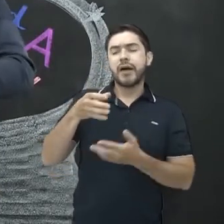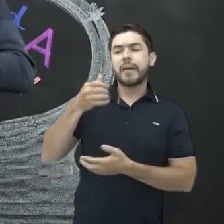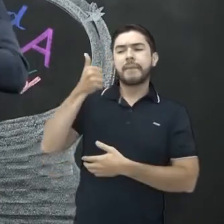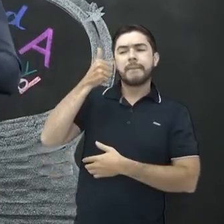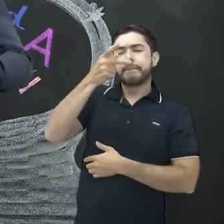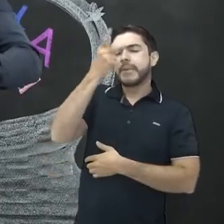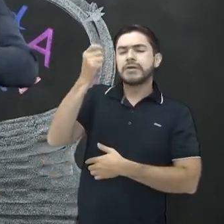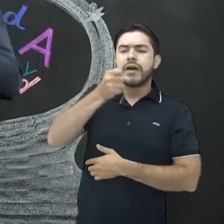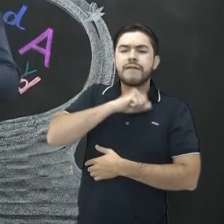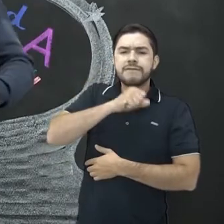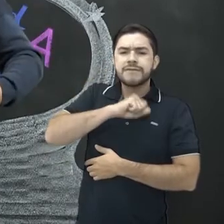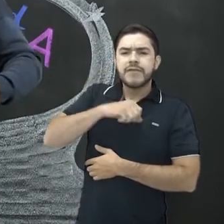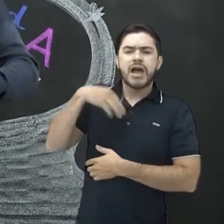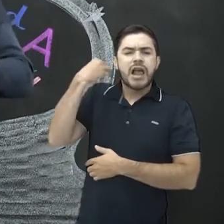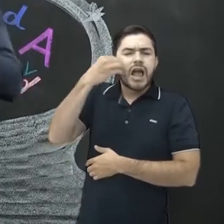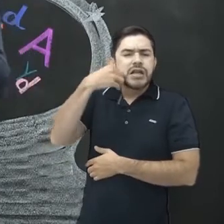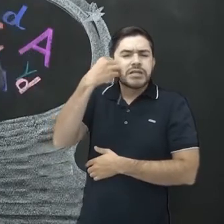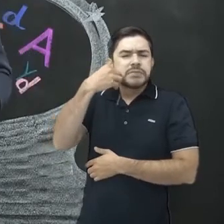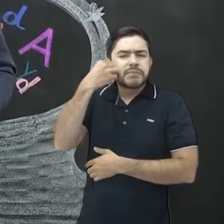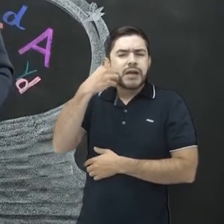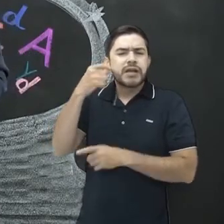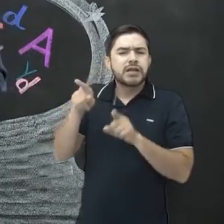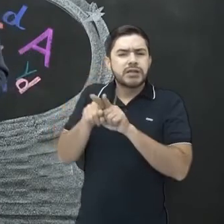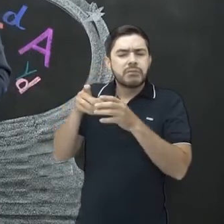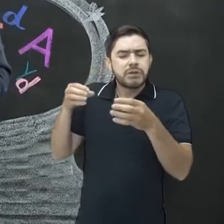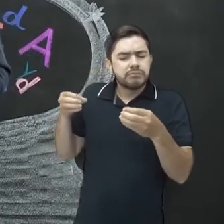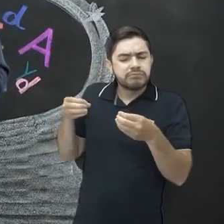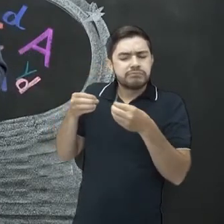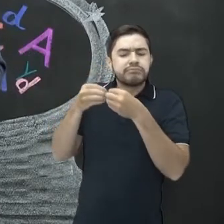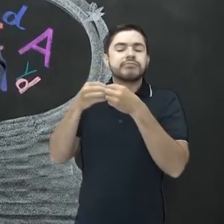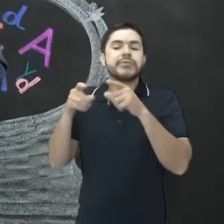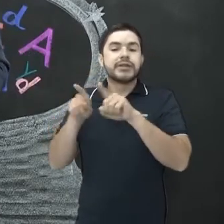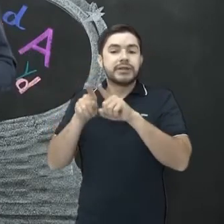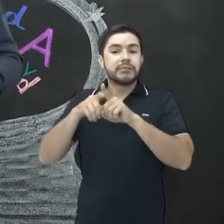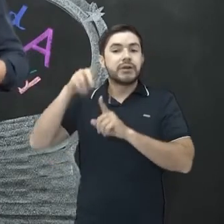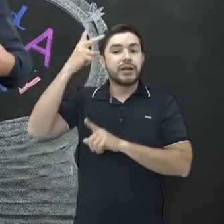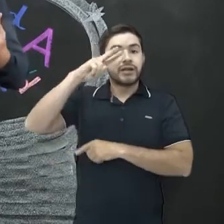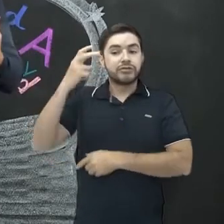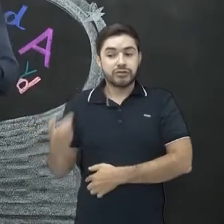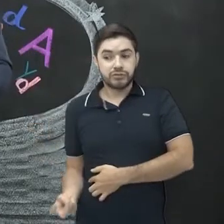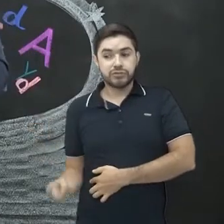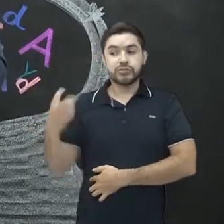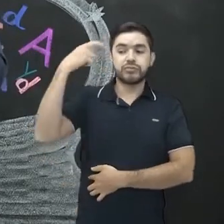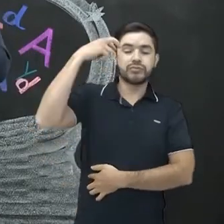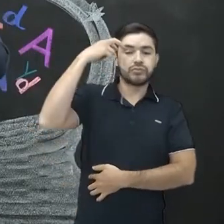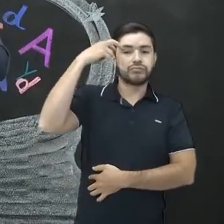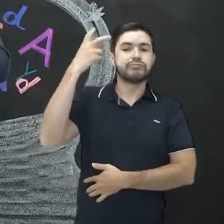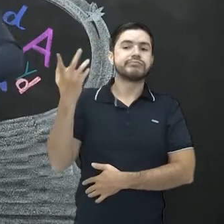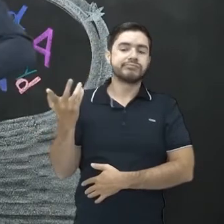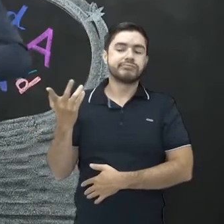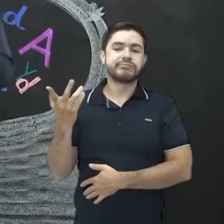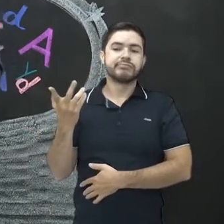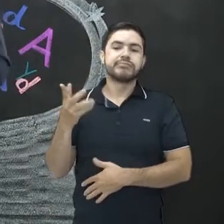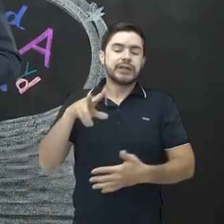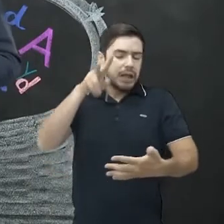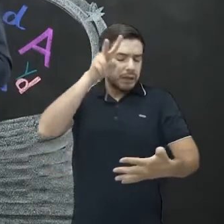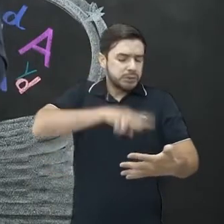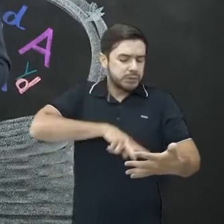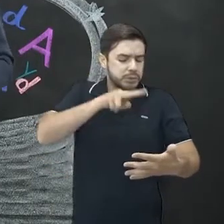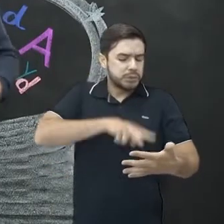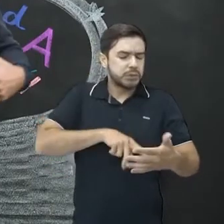experiência, tanto por uma aproximação e uma leitura das histórias folclóricas, quanto pela leitura e